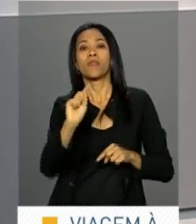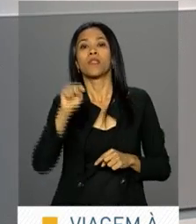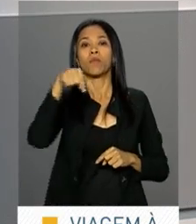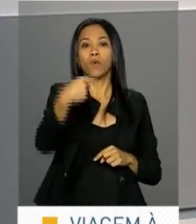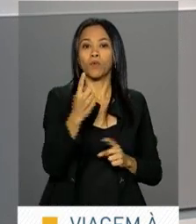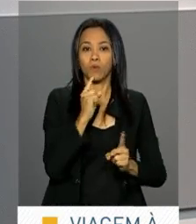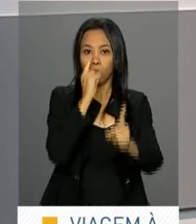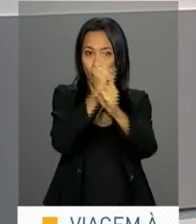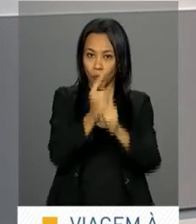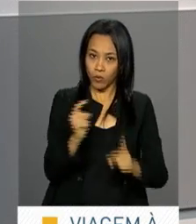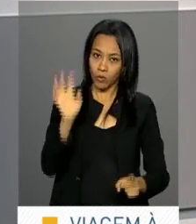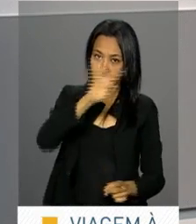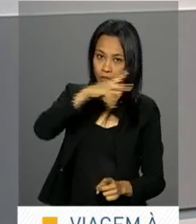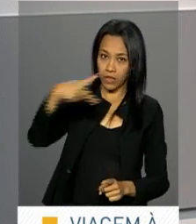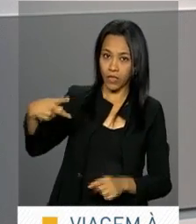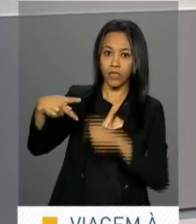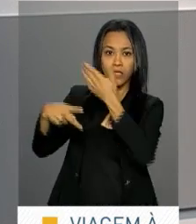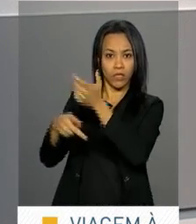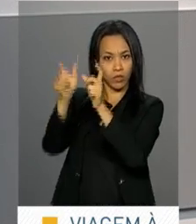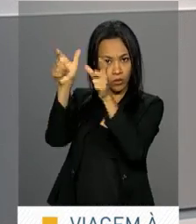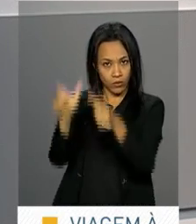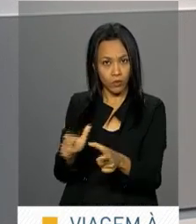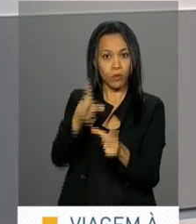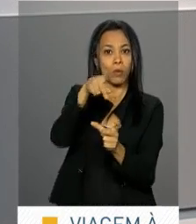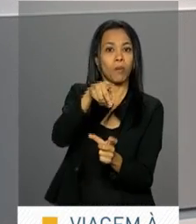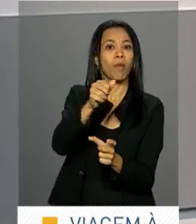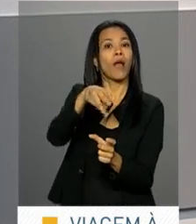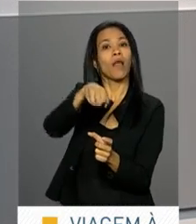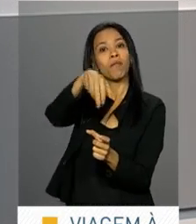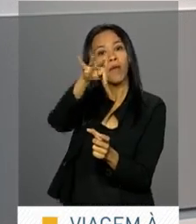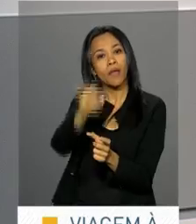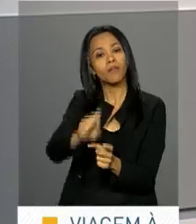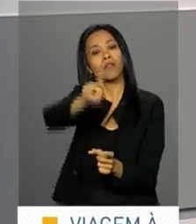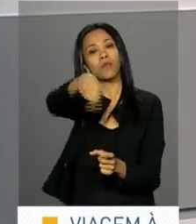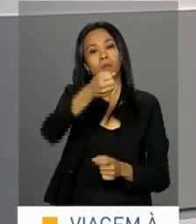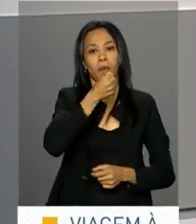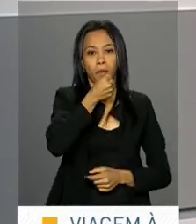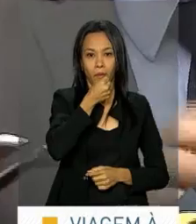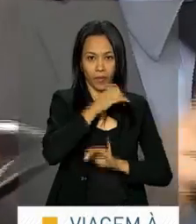do parlamento da Noruega, o presidente Michel Temer conversou com jornalistas.